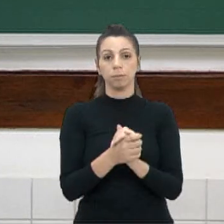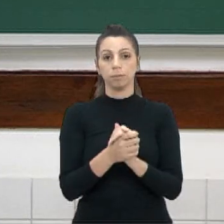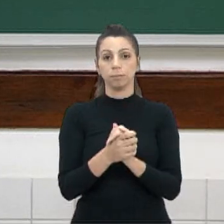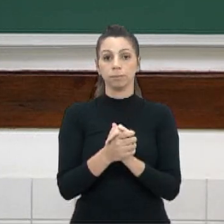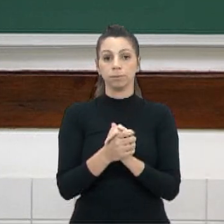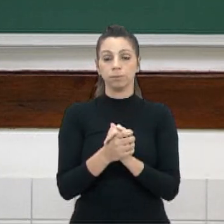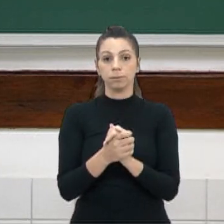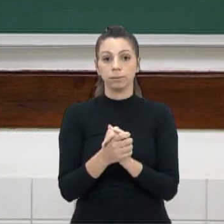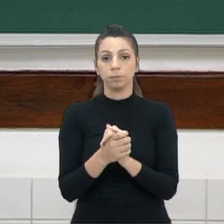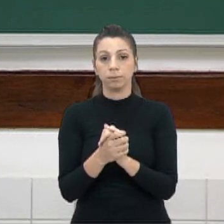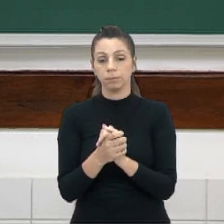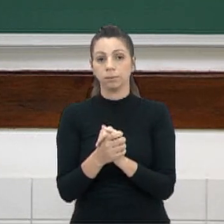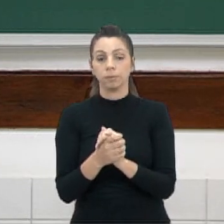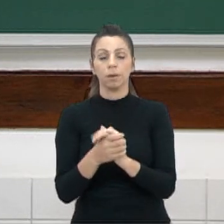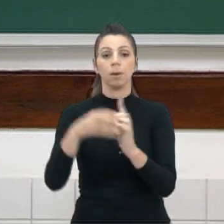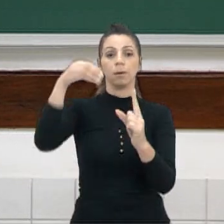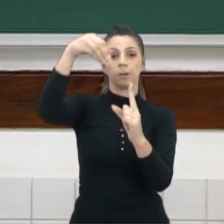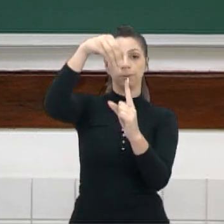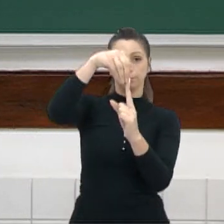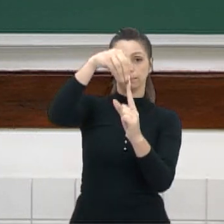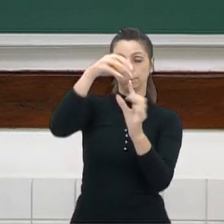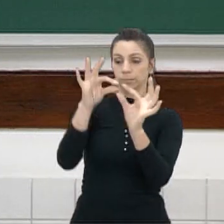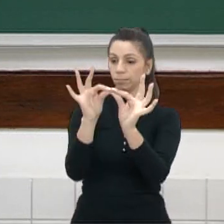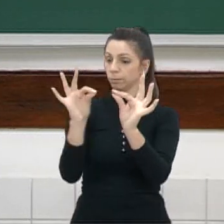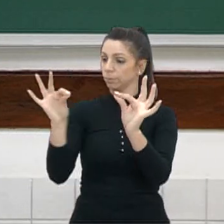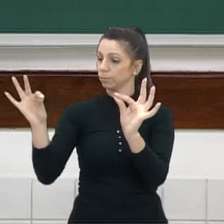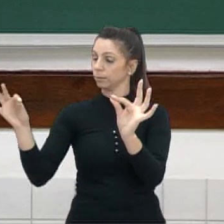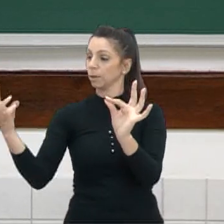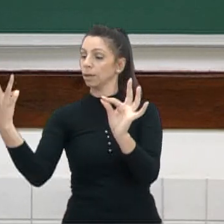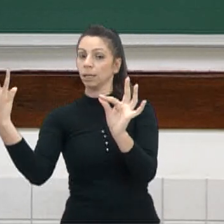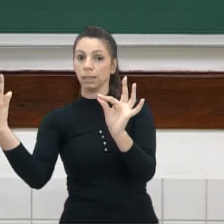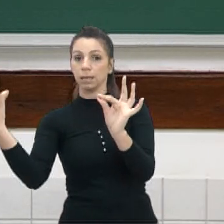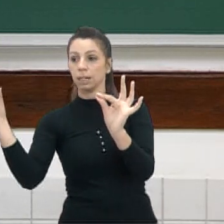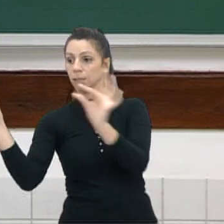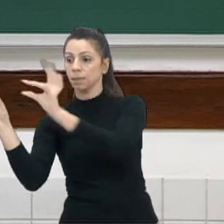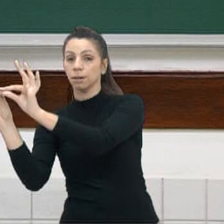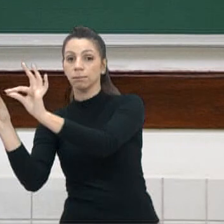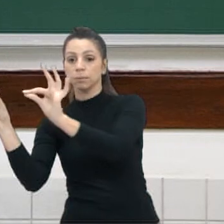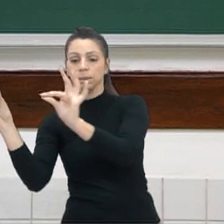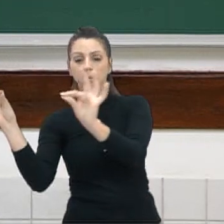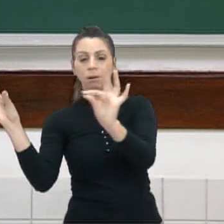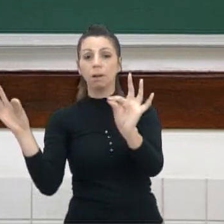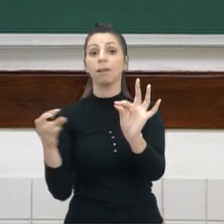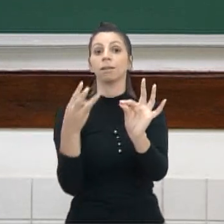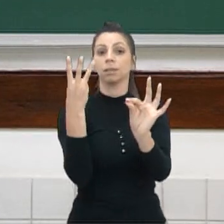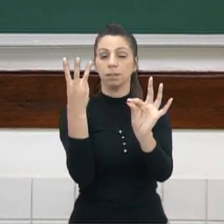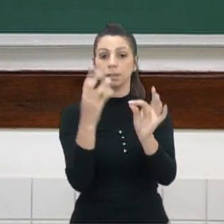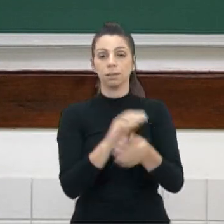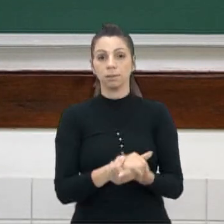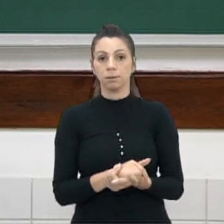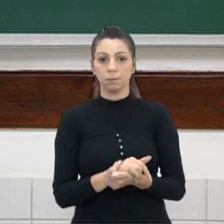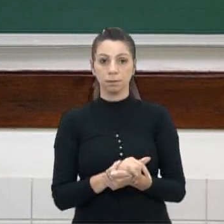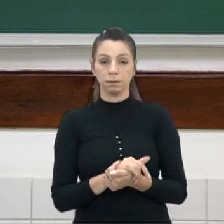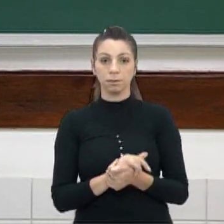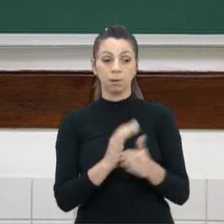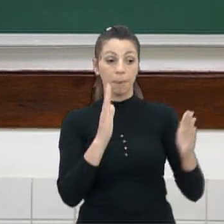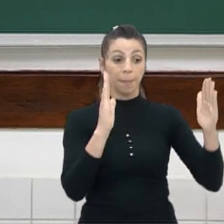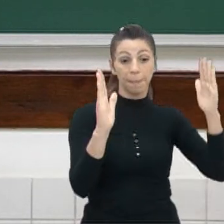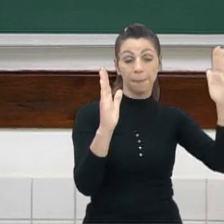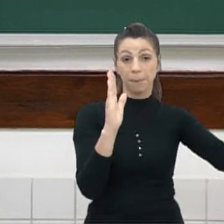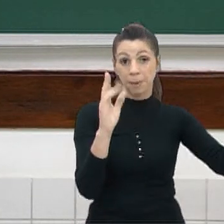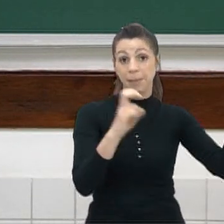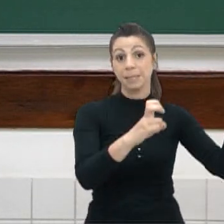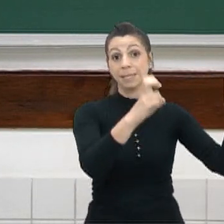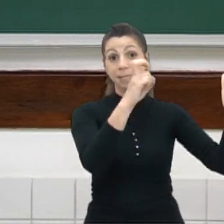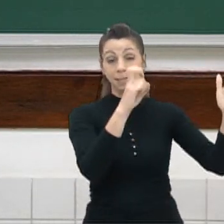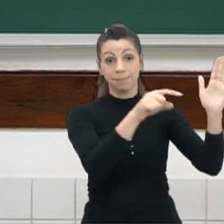até o zero é 3. Então, por mais que o mais 3 seja o número maior, o número que tem módulo maior é